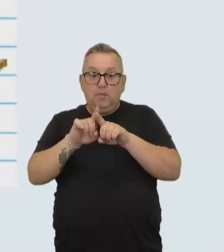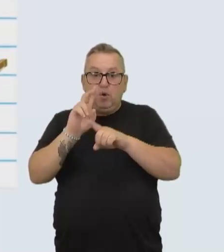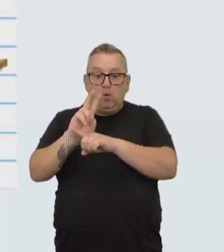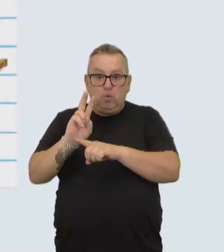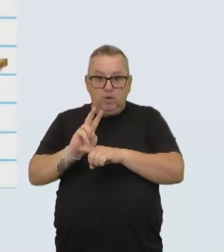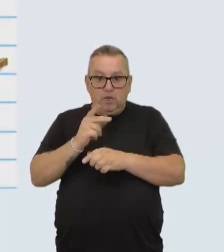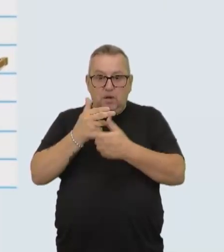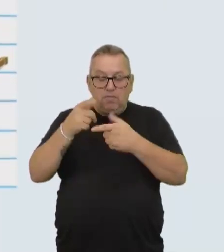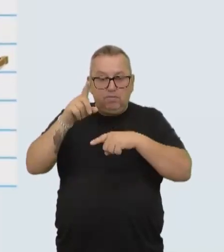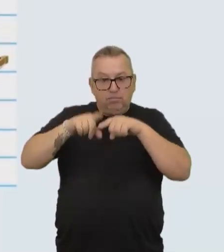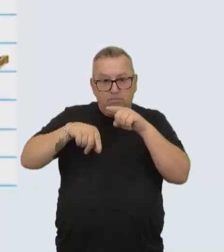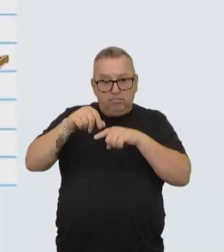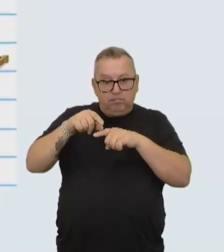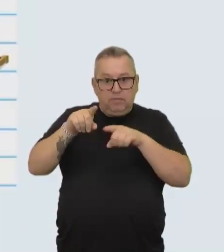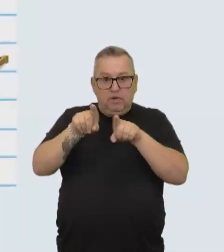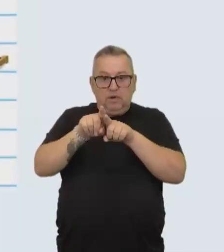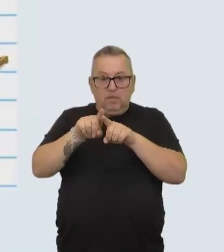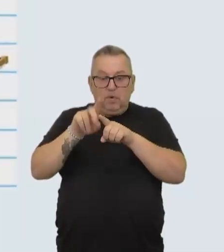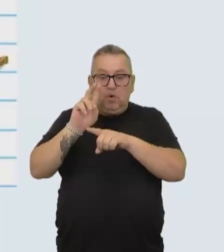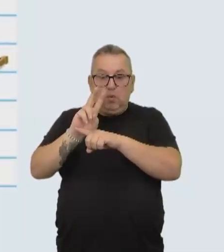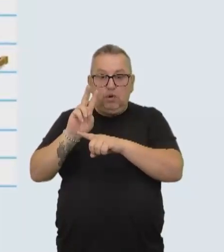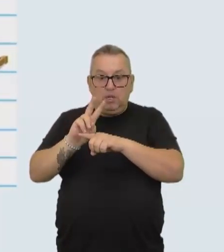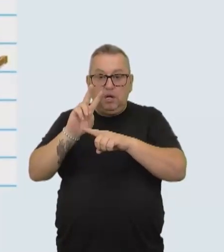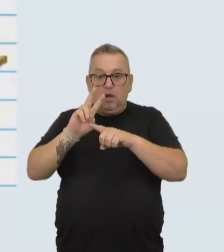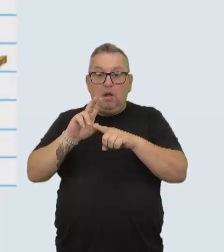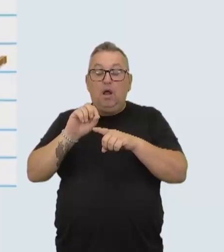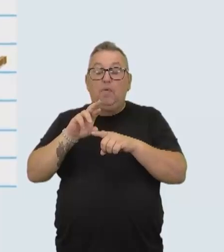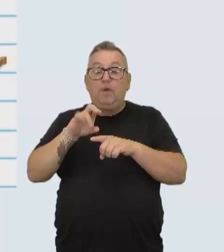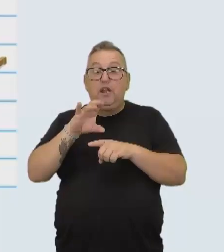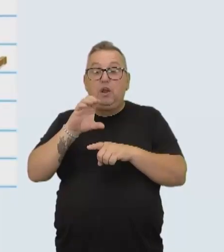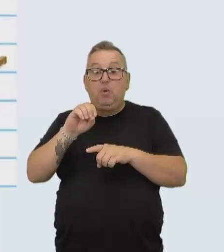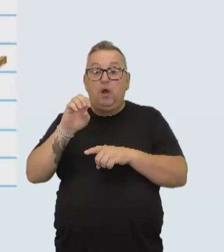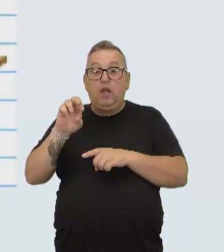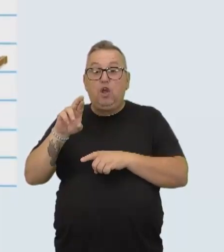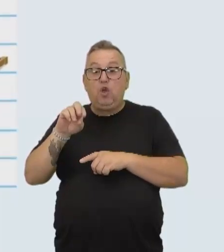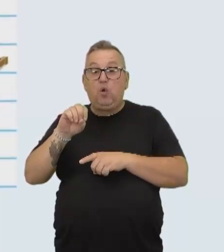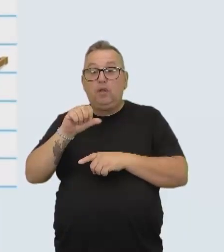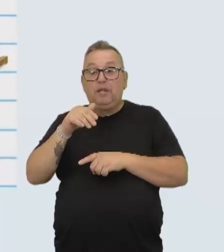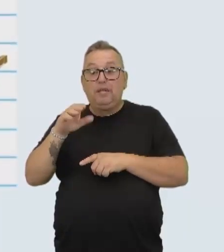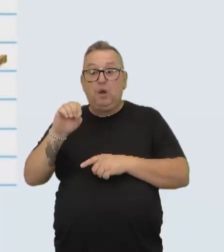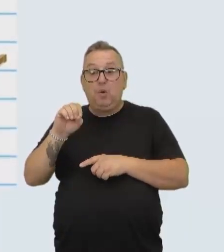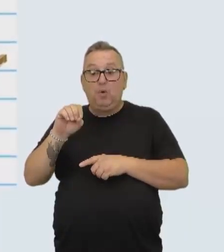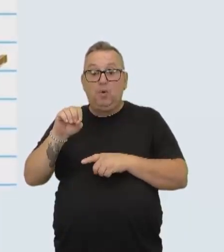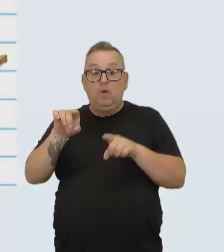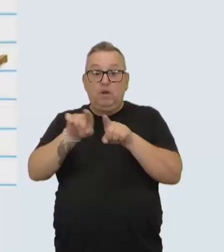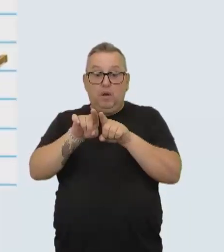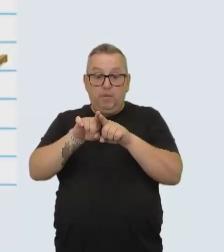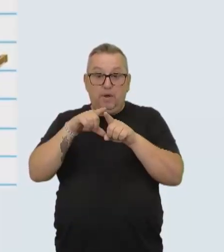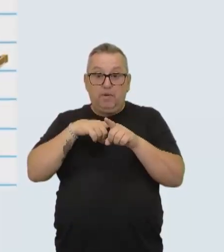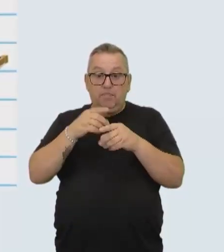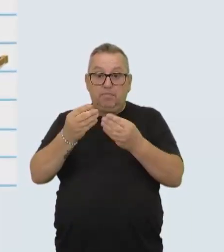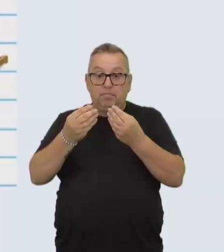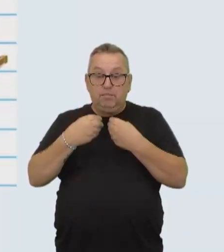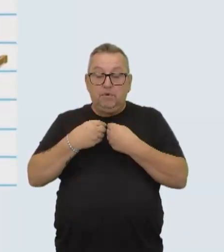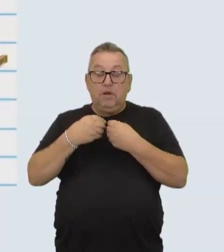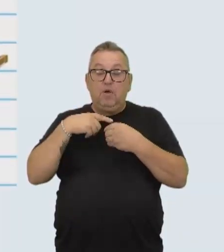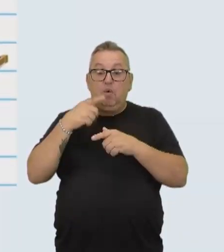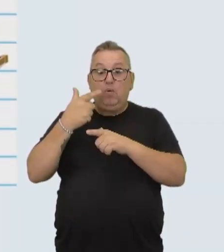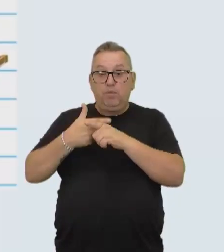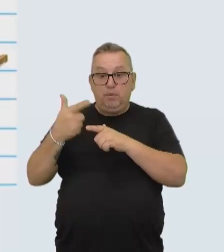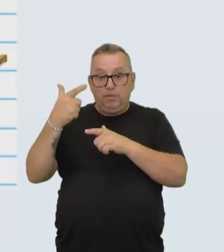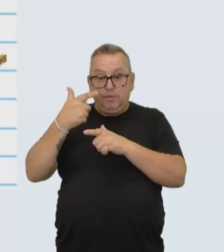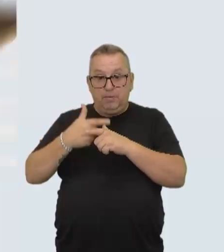e preservá-los contra os perigos da erosão. Dessa maneira, essa ciência nos auxilia a compreender os danos causados em